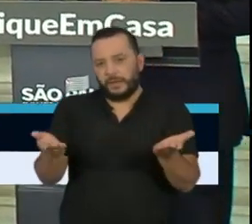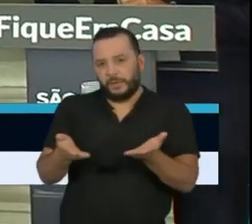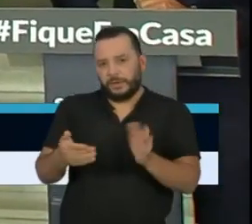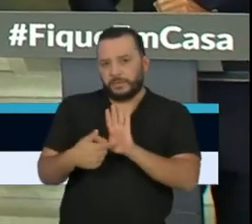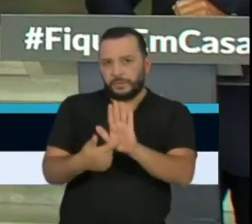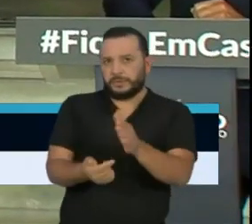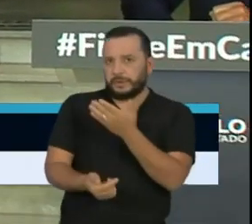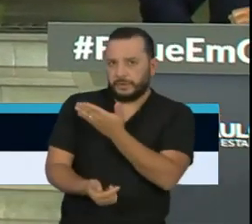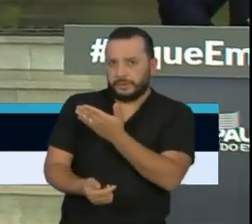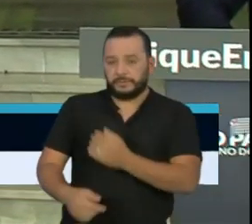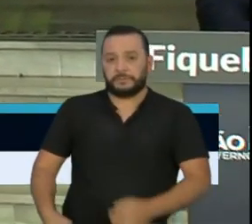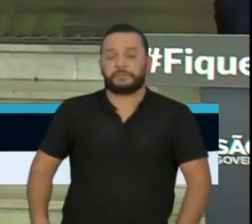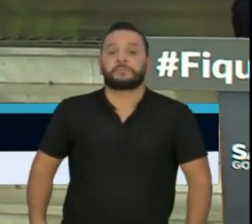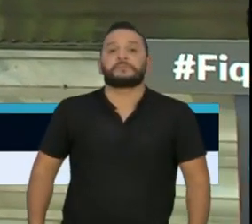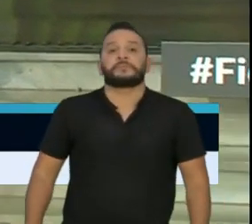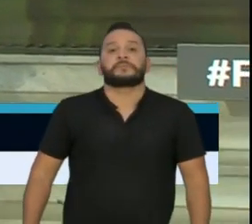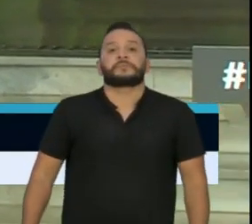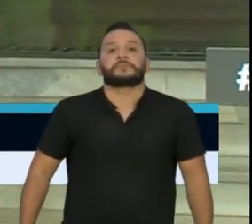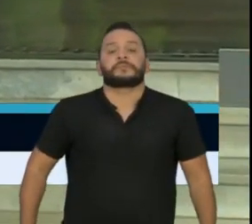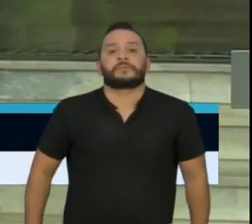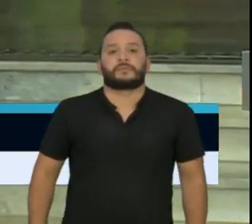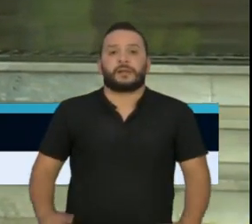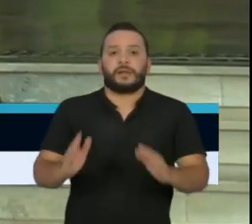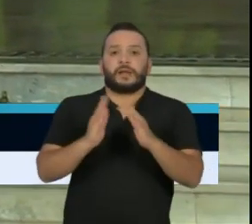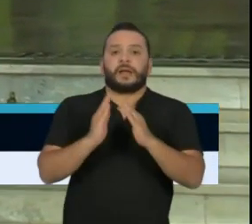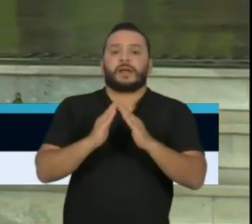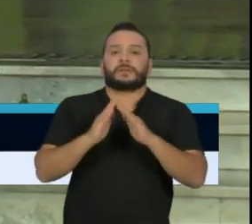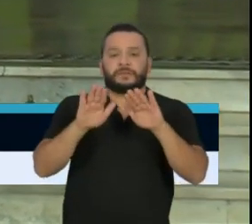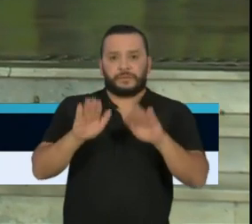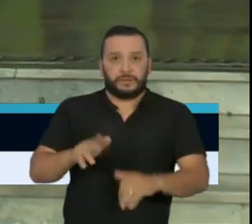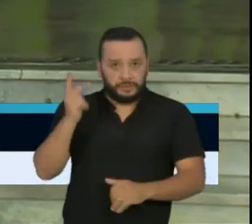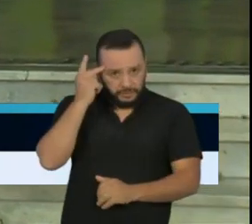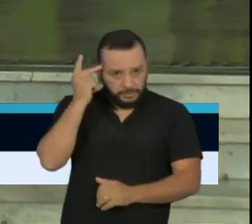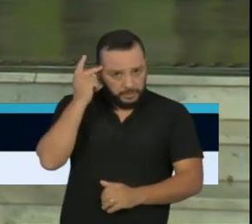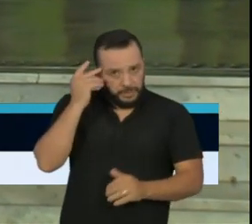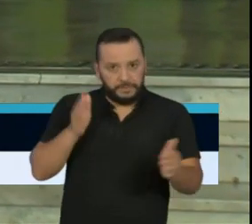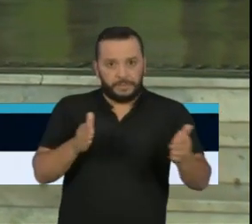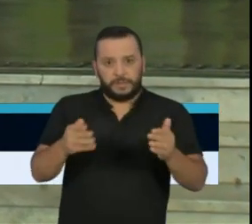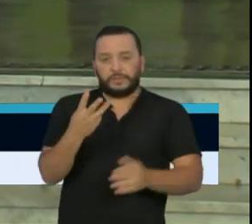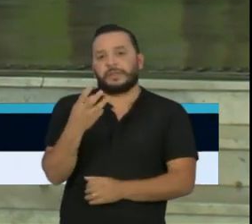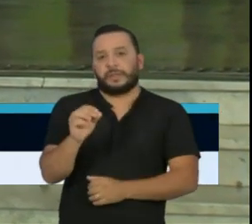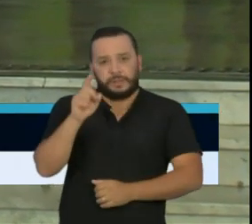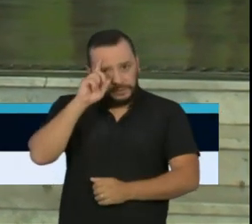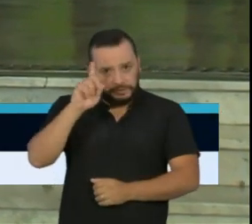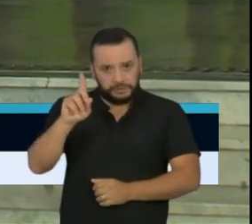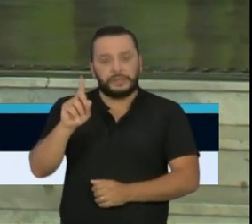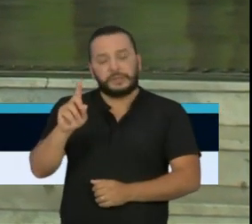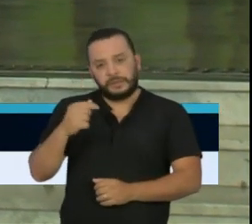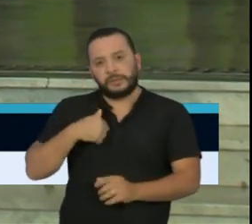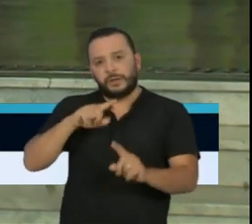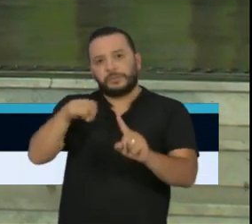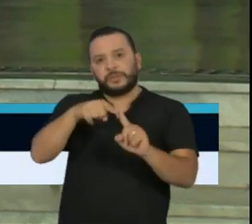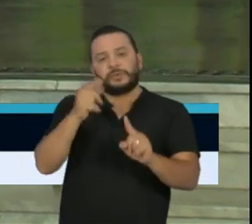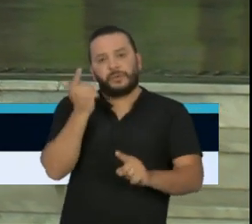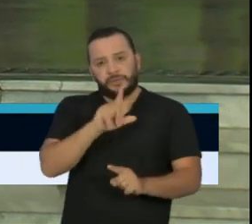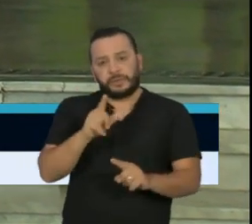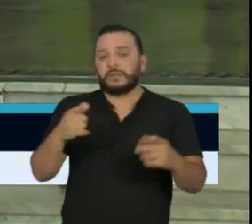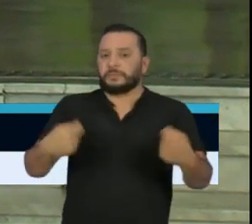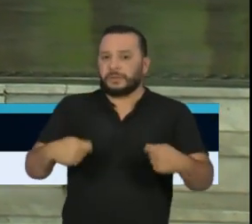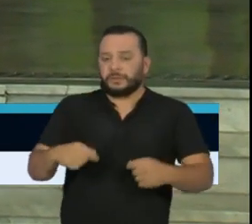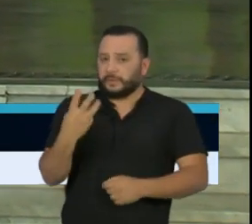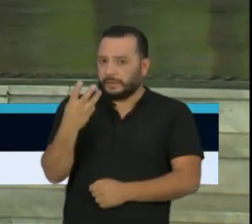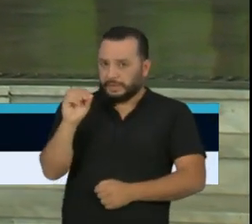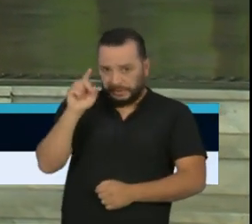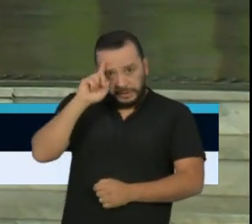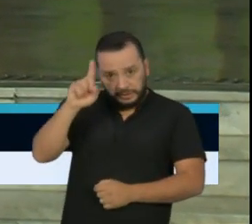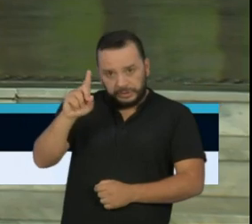Olha, a quarentena decretada em São Paulo há 30 dias alcançou seu objetivo, porque foram necessários esses 30 dias para,